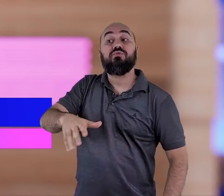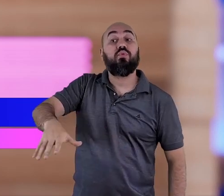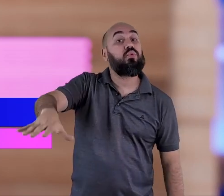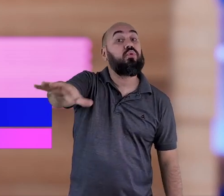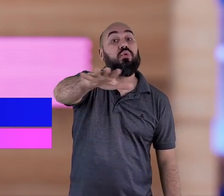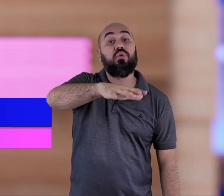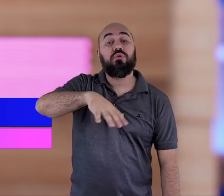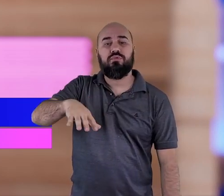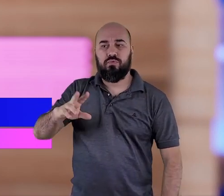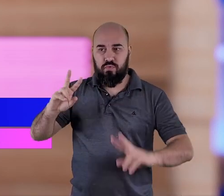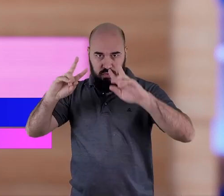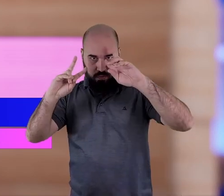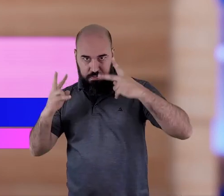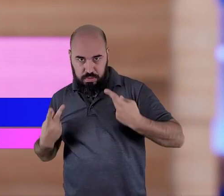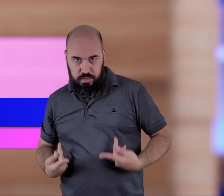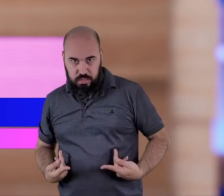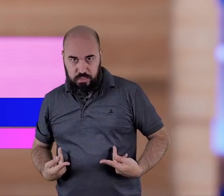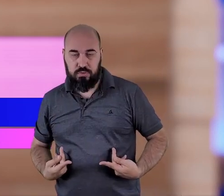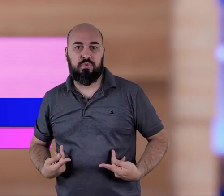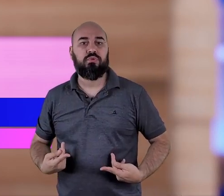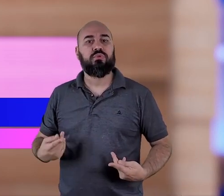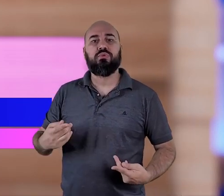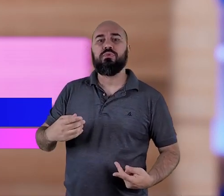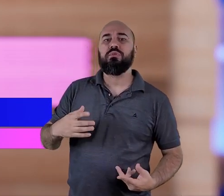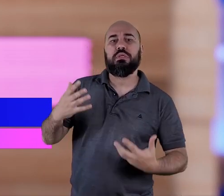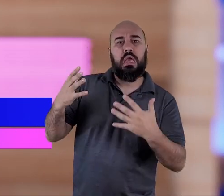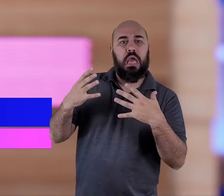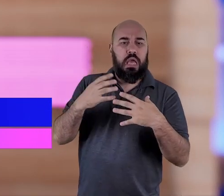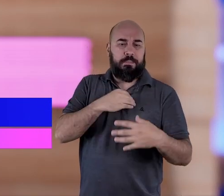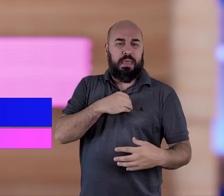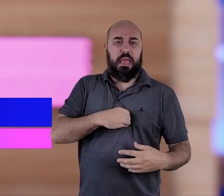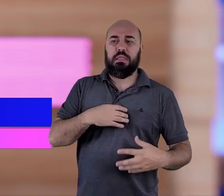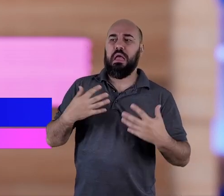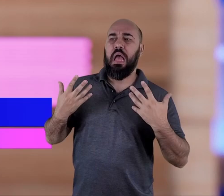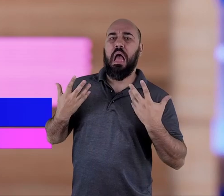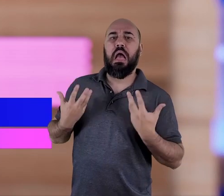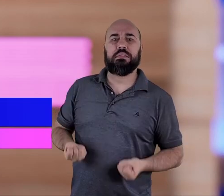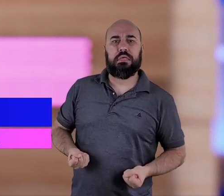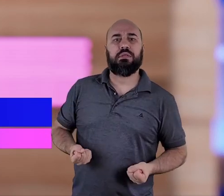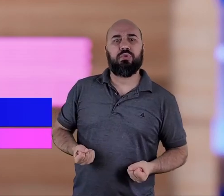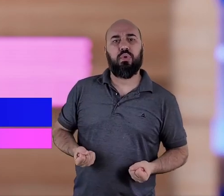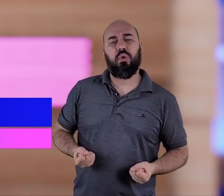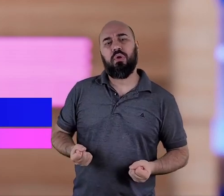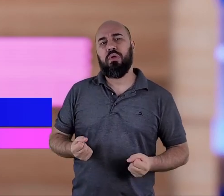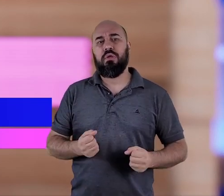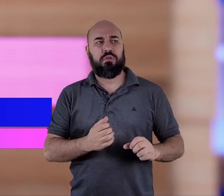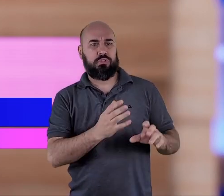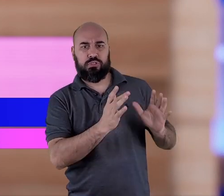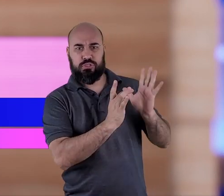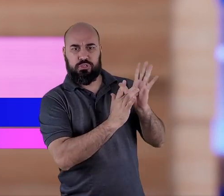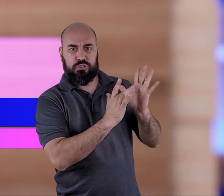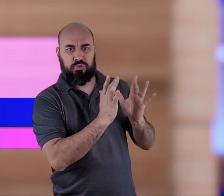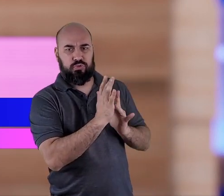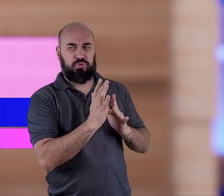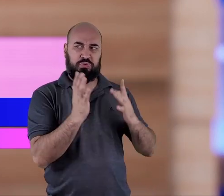Julgaremos aqueles seres humanos que se apegaram ao pecado e perderam a salvação.